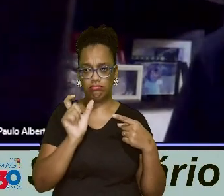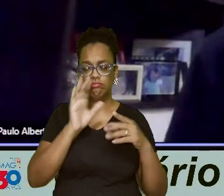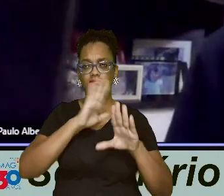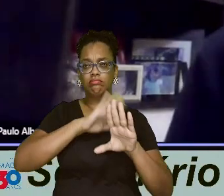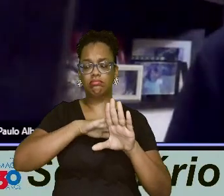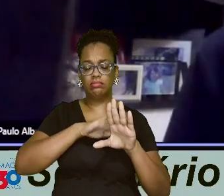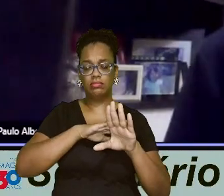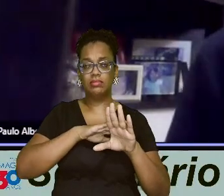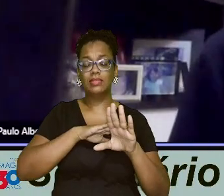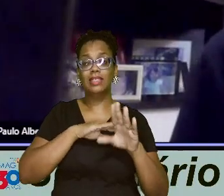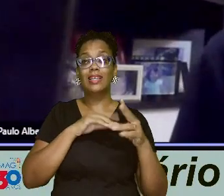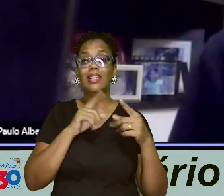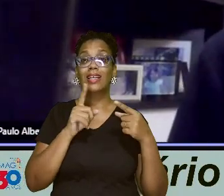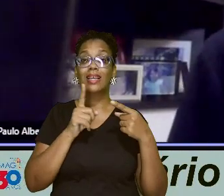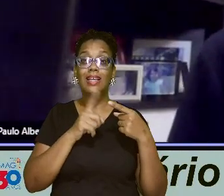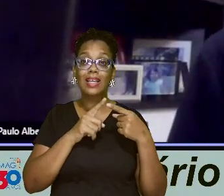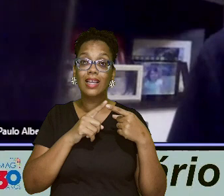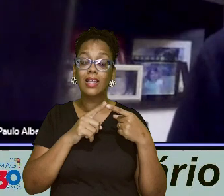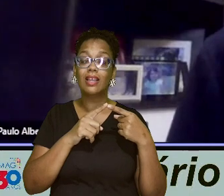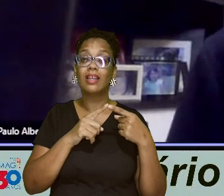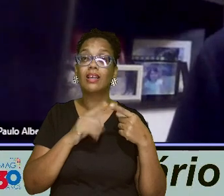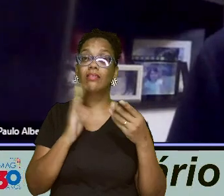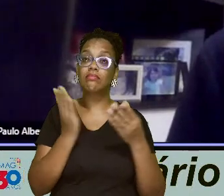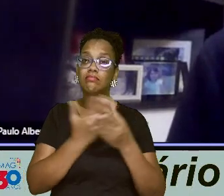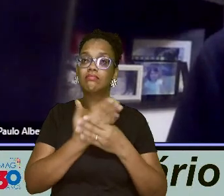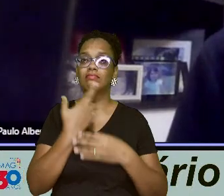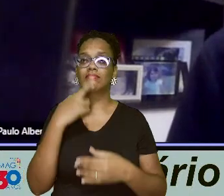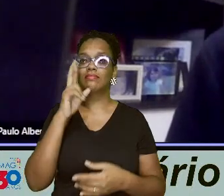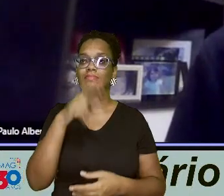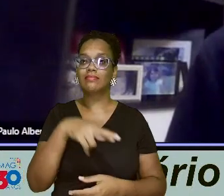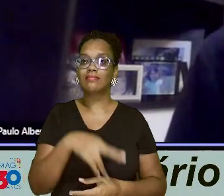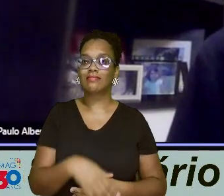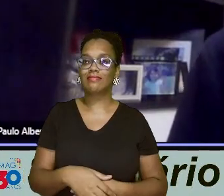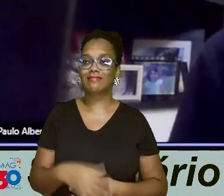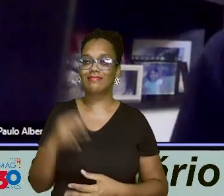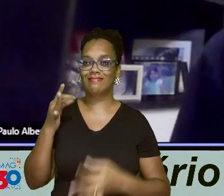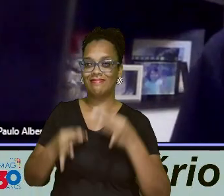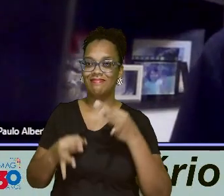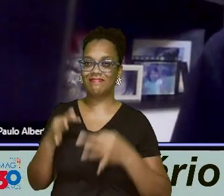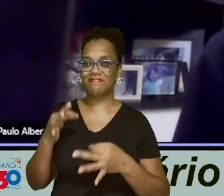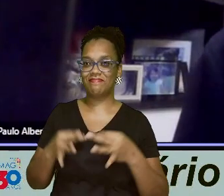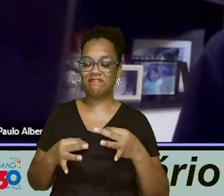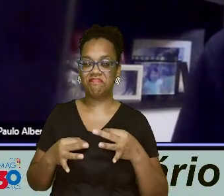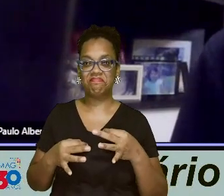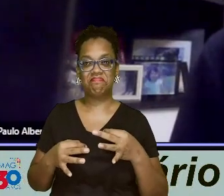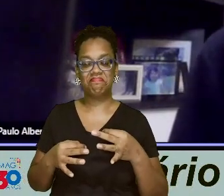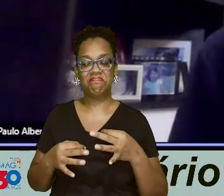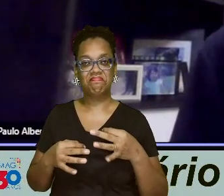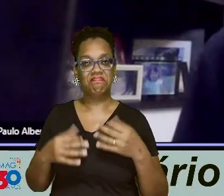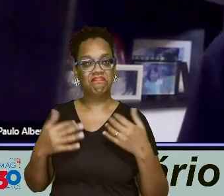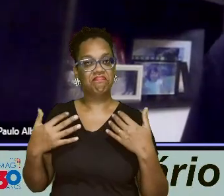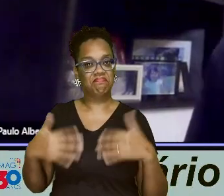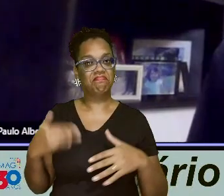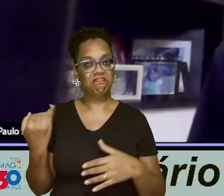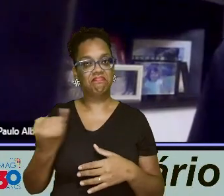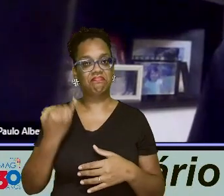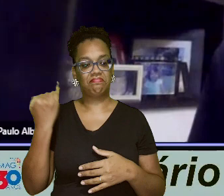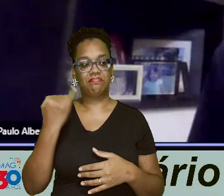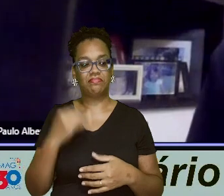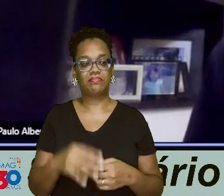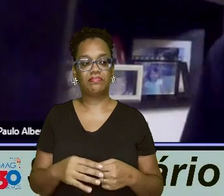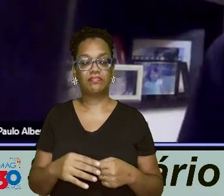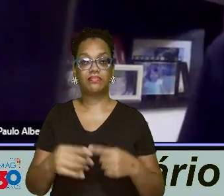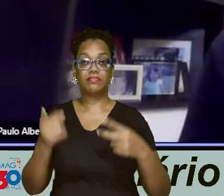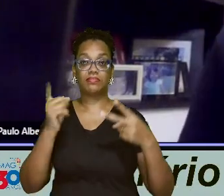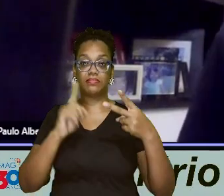prescrição intercorrente foi reconhecida pelo magistrado. Isso é um dado extremamente relevante. O segundo